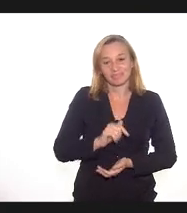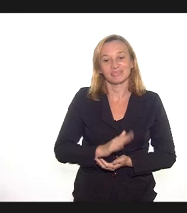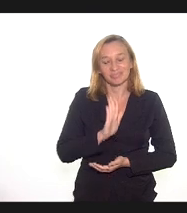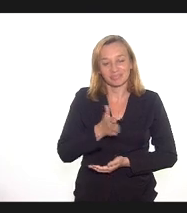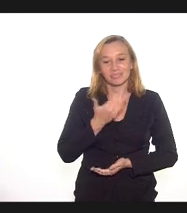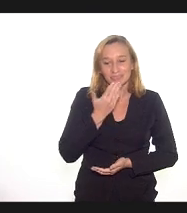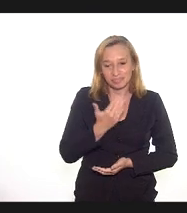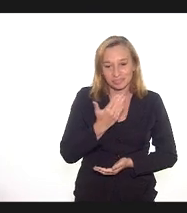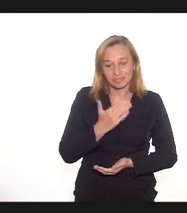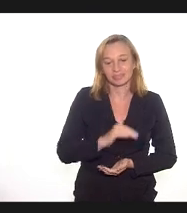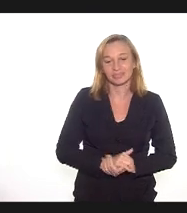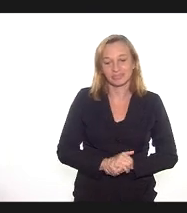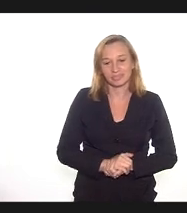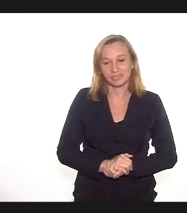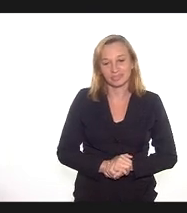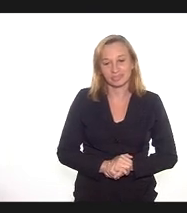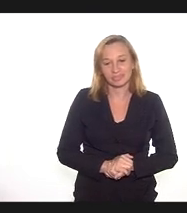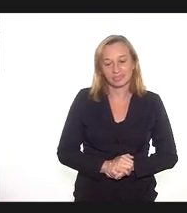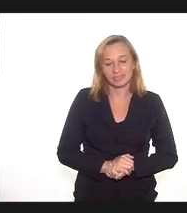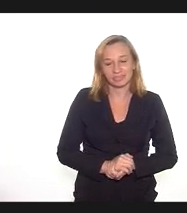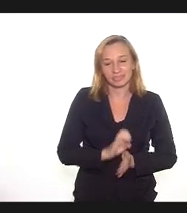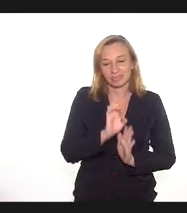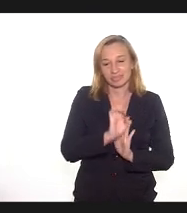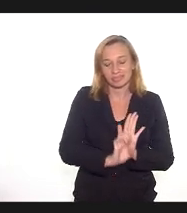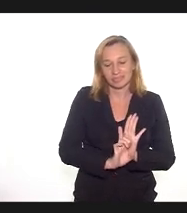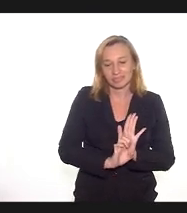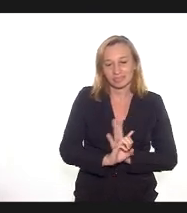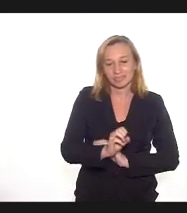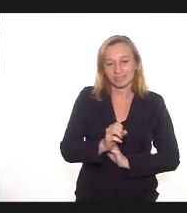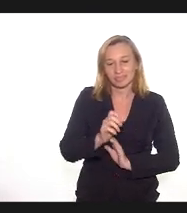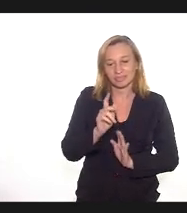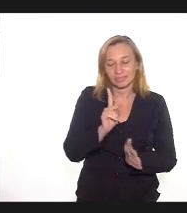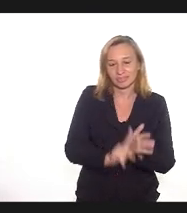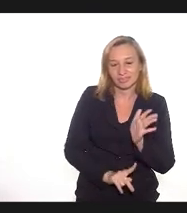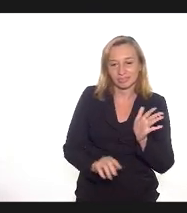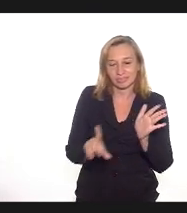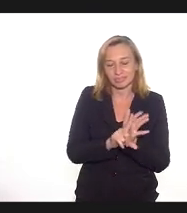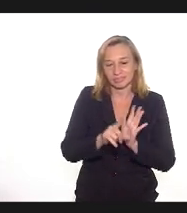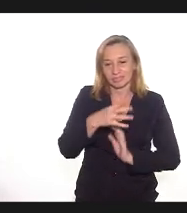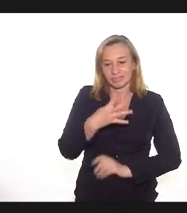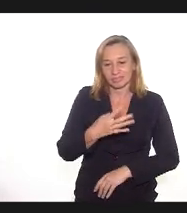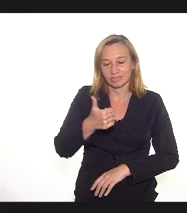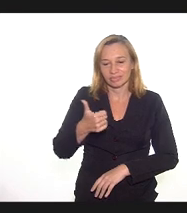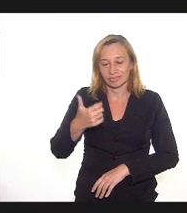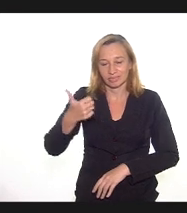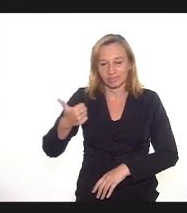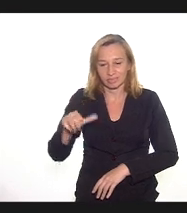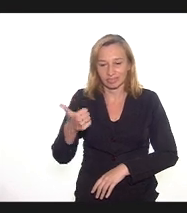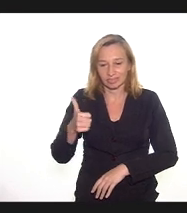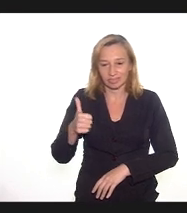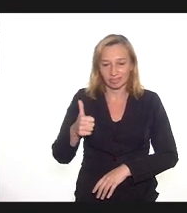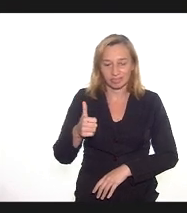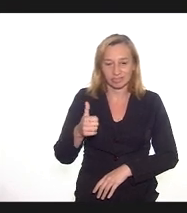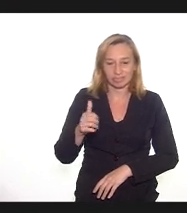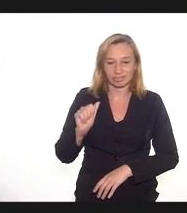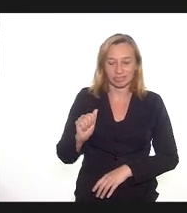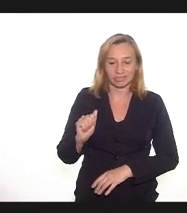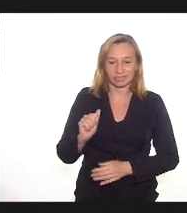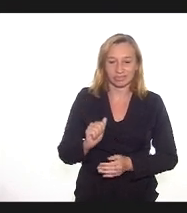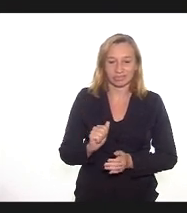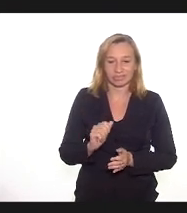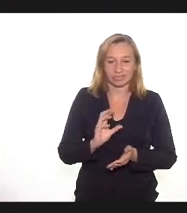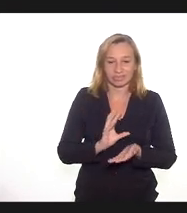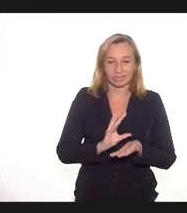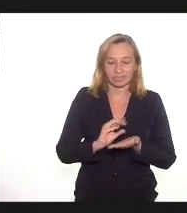pedi uma retificação de uma emenda do projeto de lei 411-A que estaria nessa pauta, porque tem